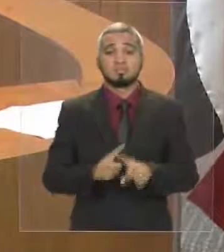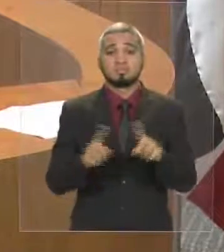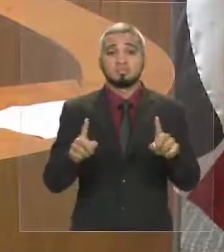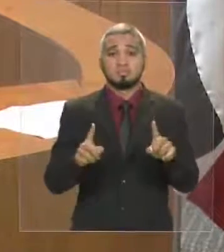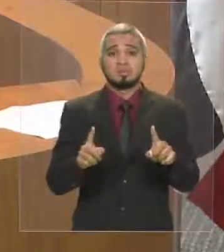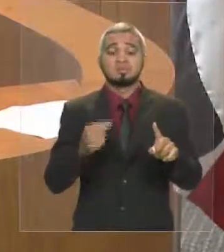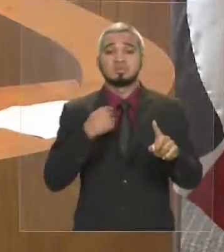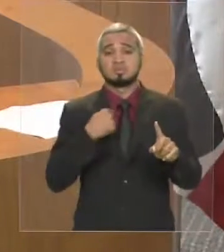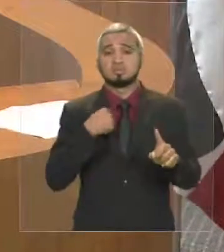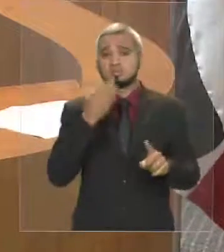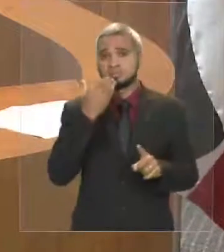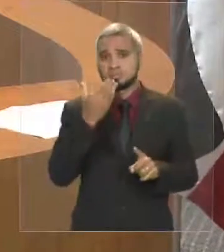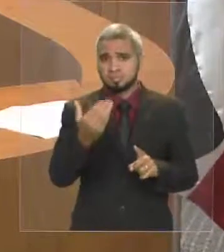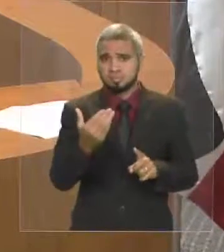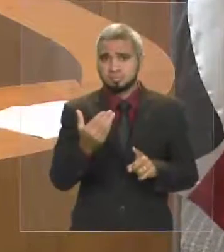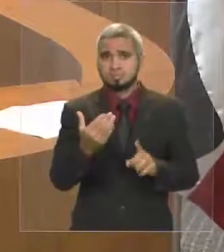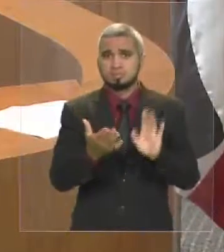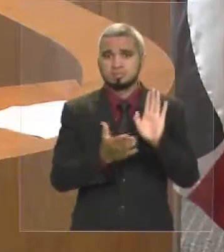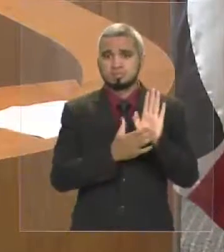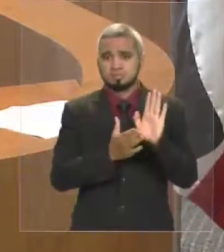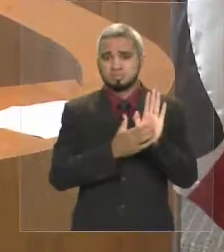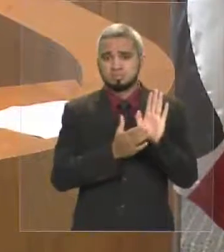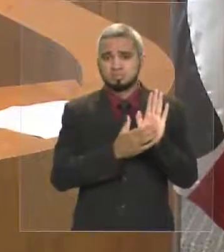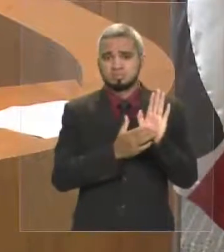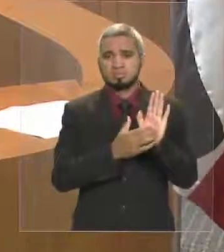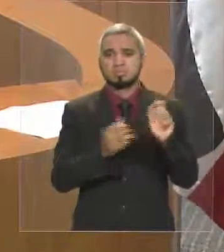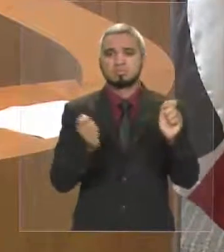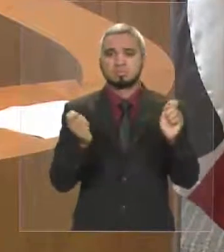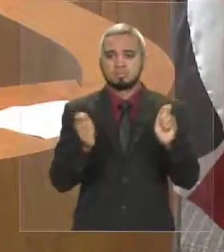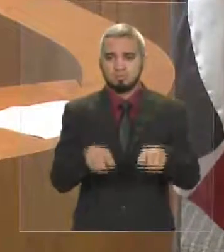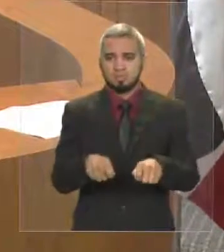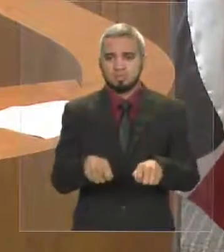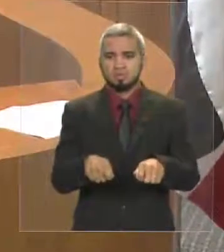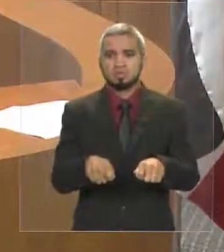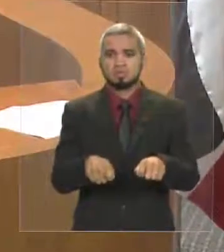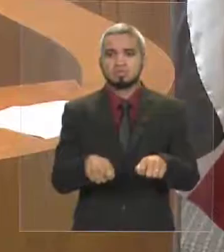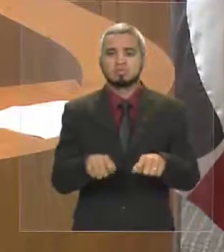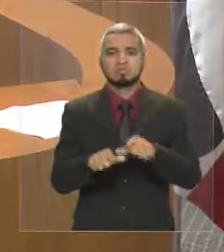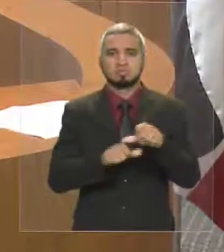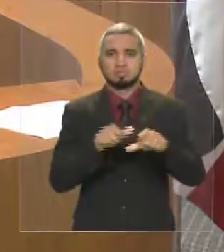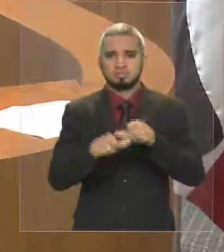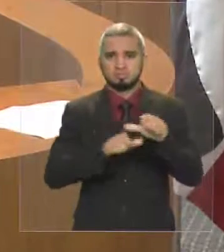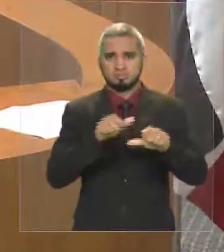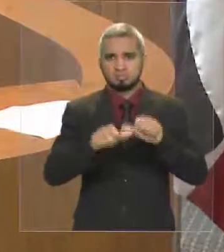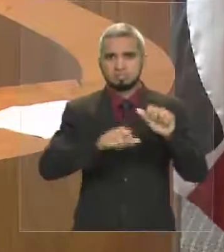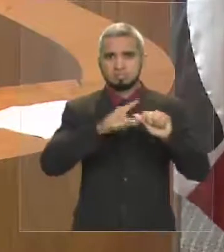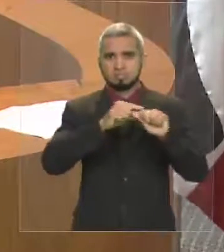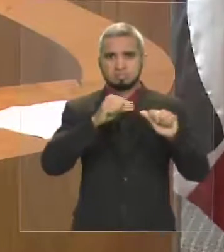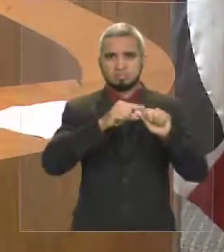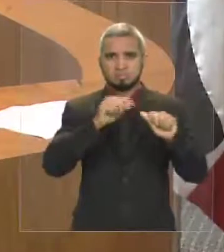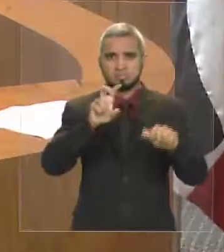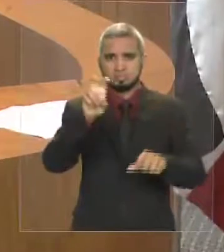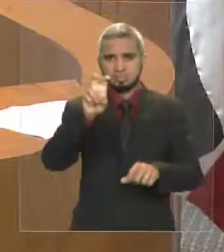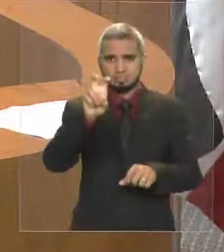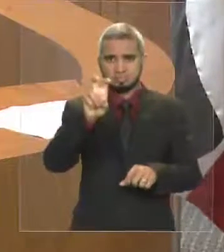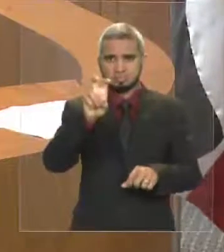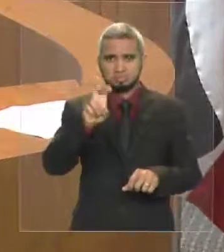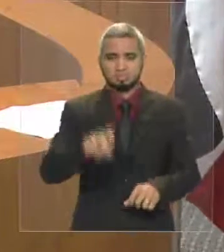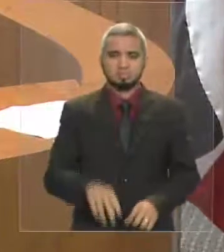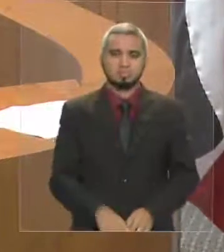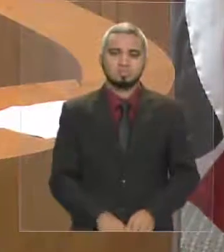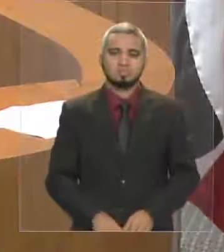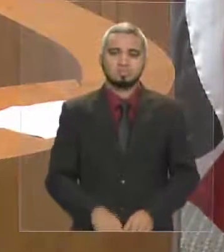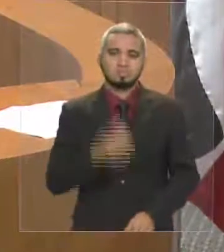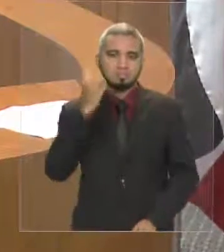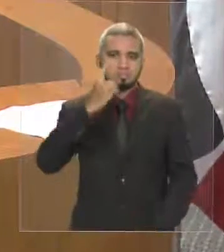ser corrigido. É exatamente o artigo 5º, deputado Sérgio Frota,